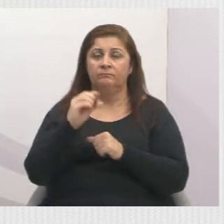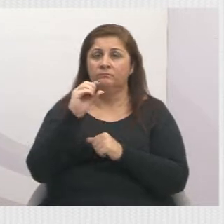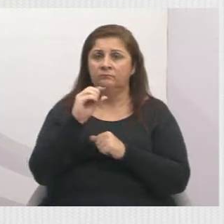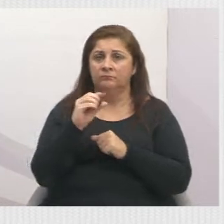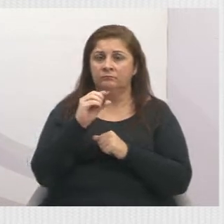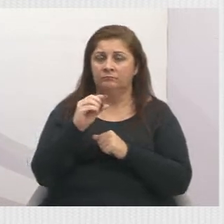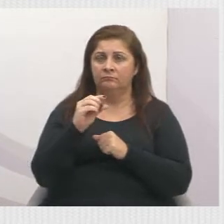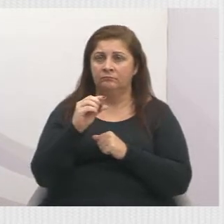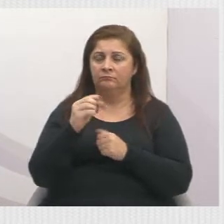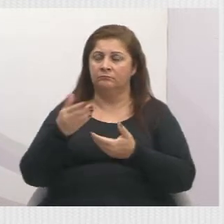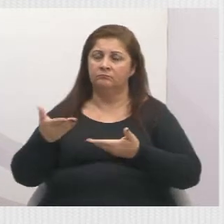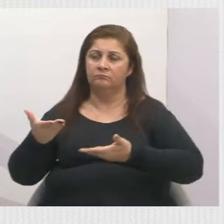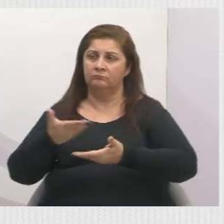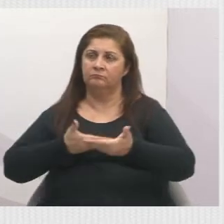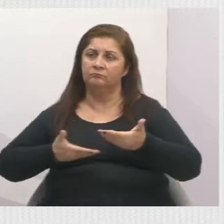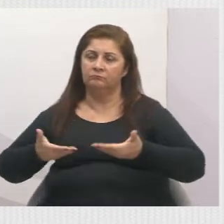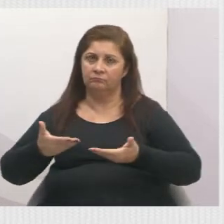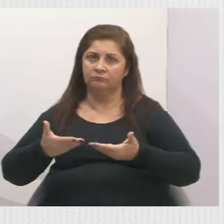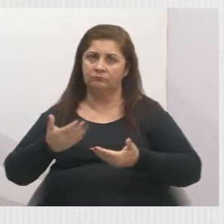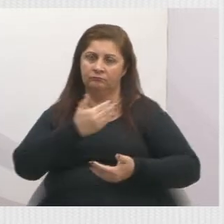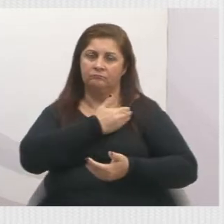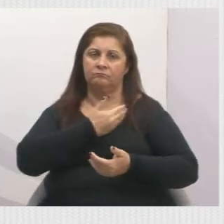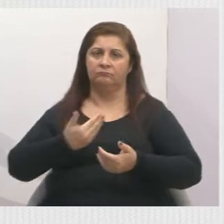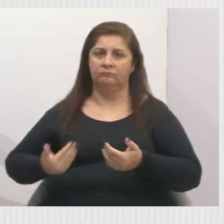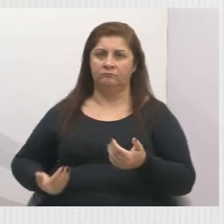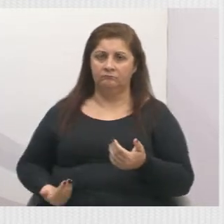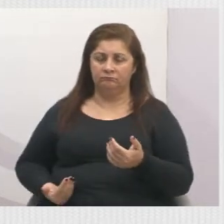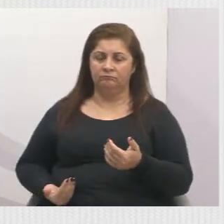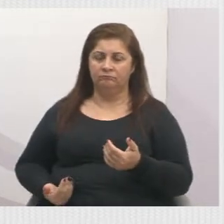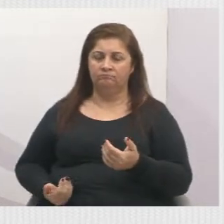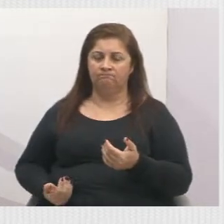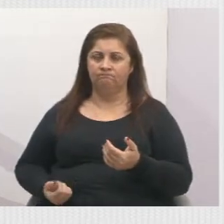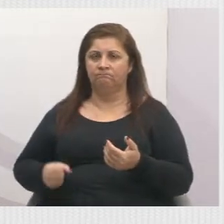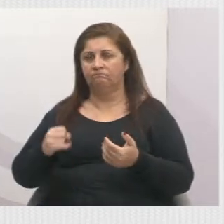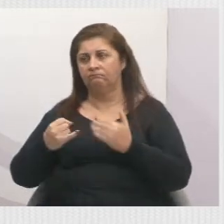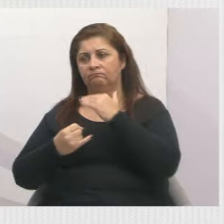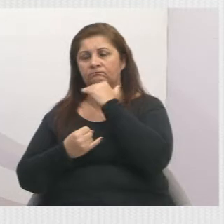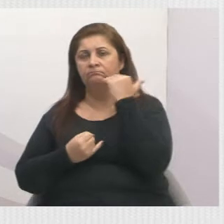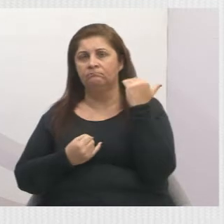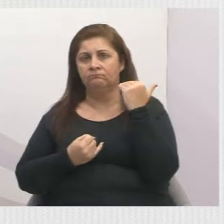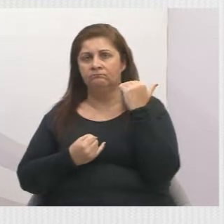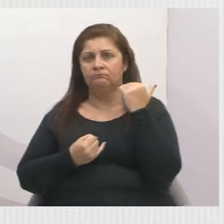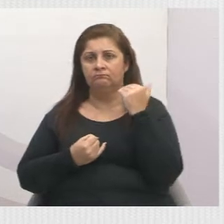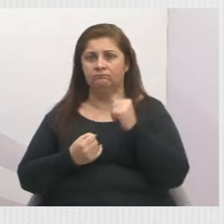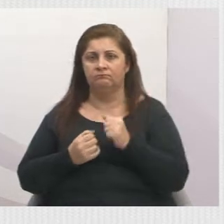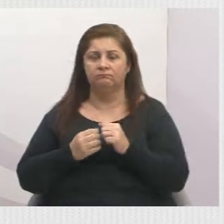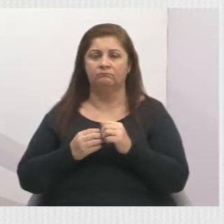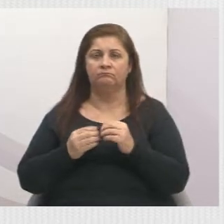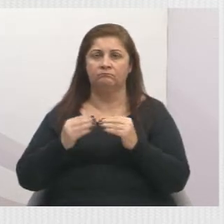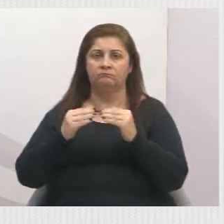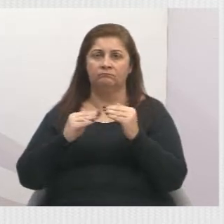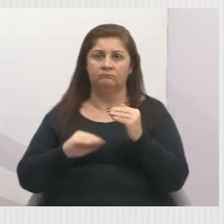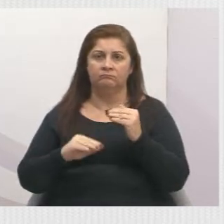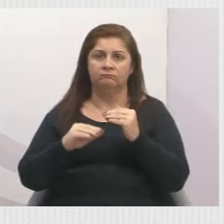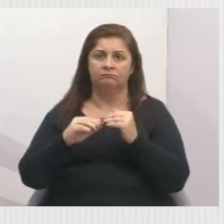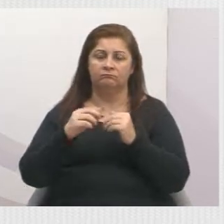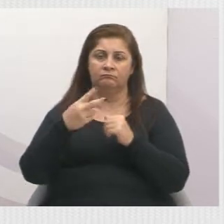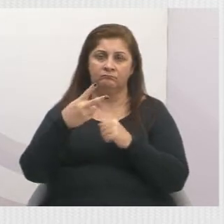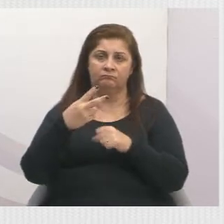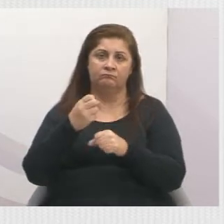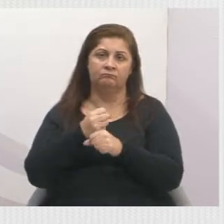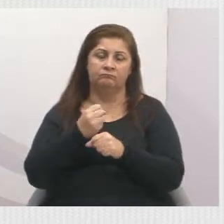é para os servidores que o servidor falecido tivesse menos de 18 contribuição ou 2 anos